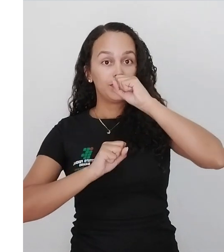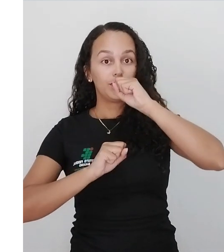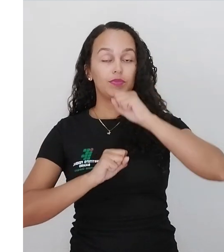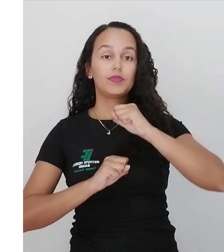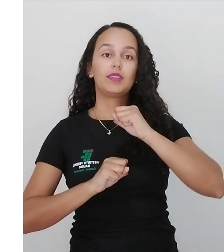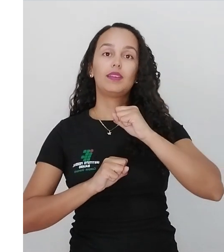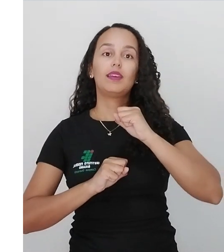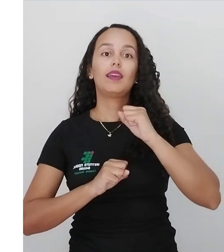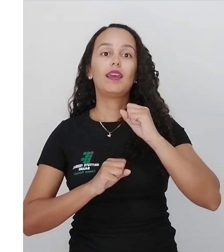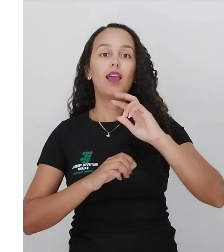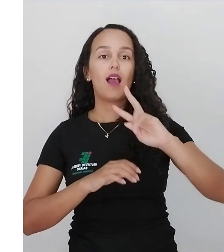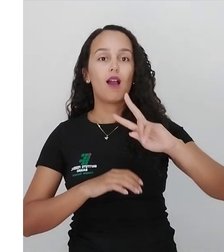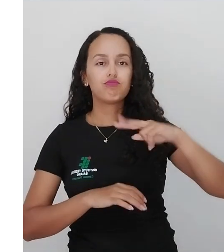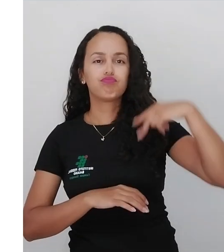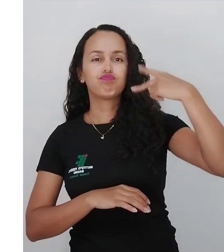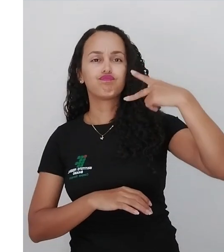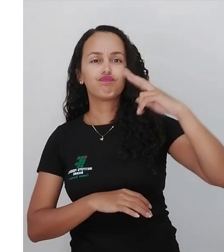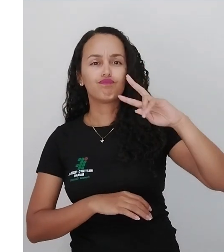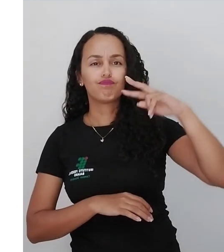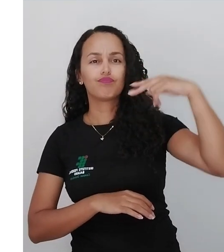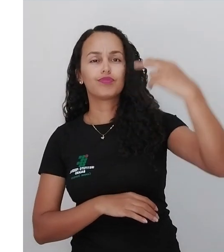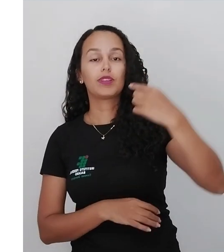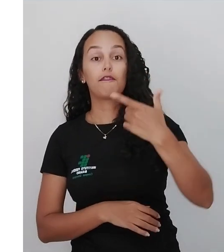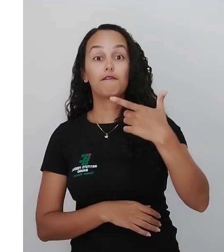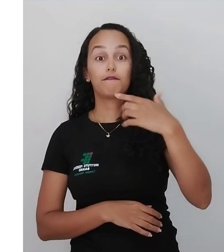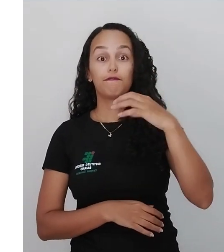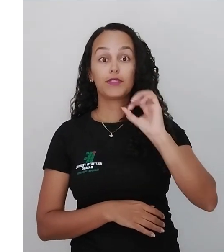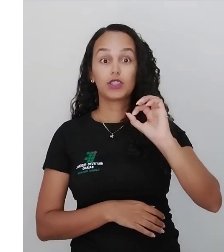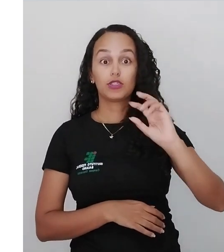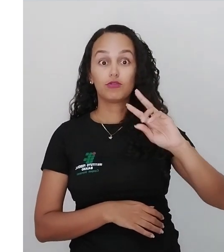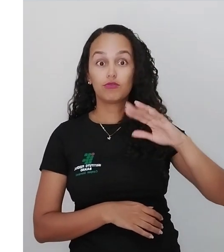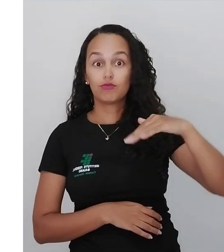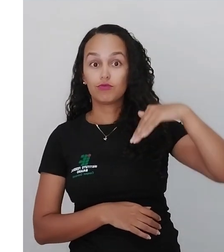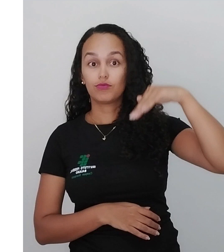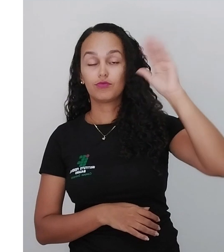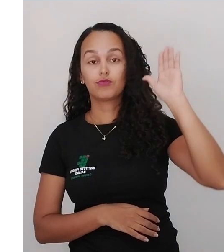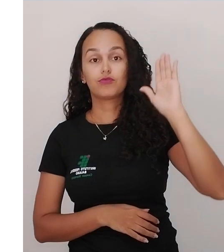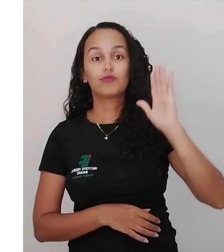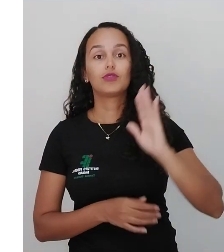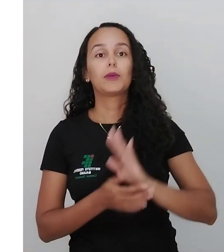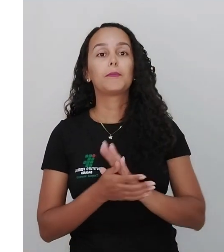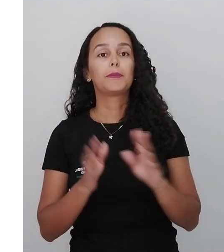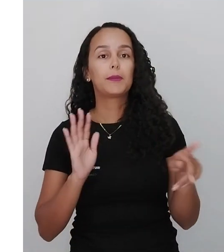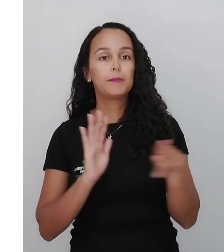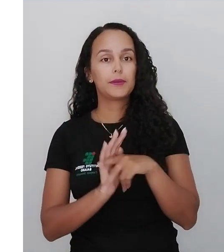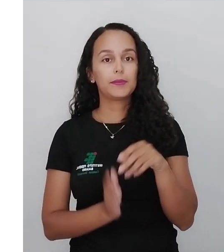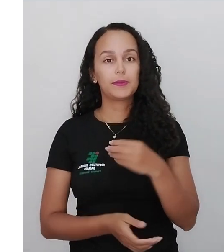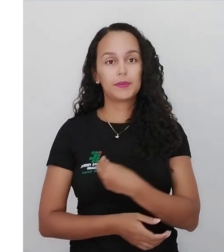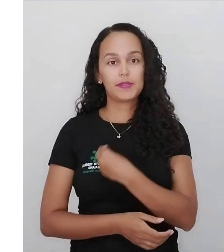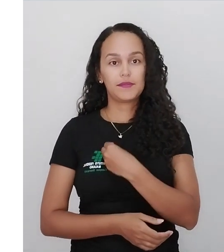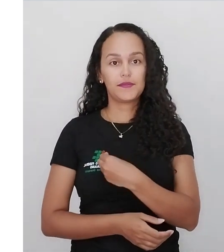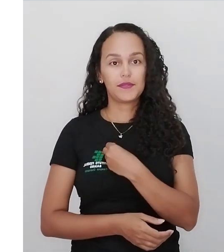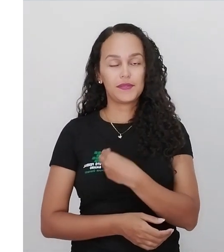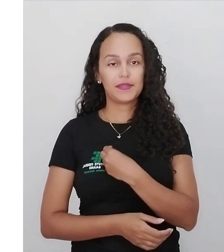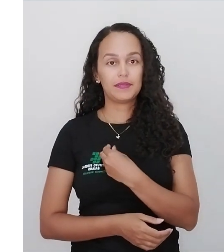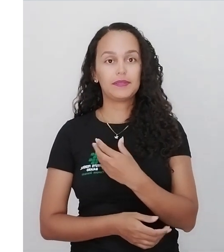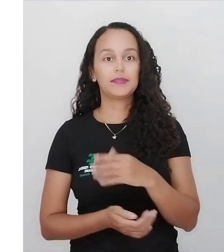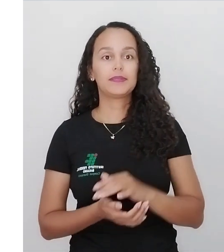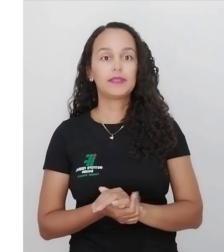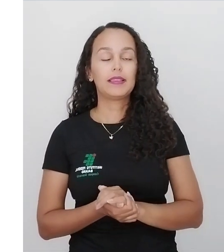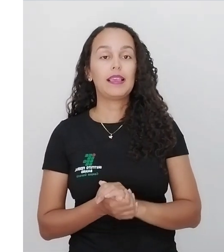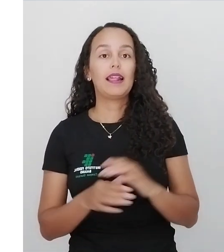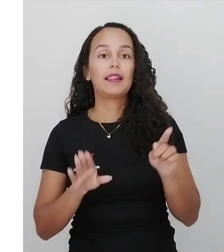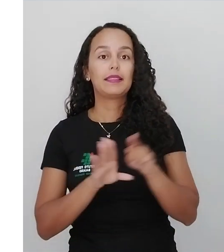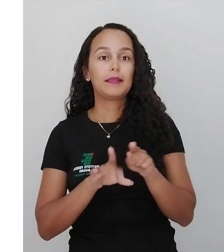seres vivos. Os eucariontes devem ter evoluído a partir dos procariontes, fotossintetizantes aparecerem, né? E